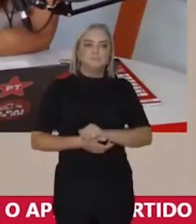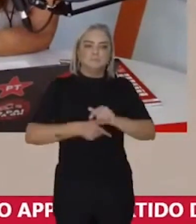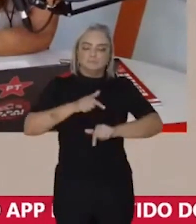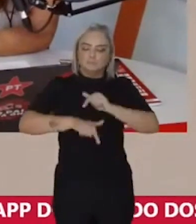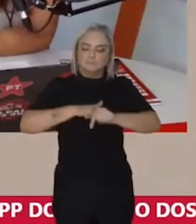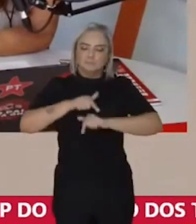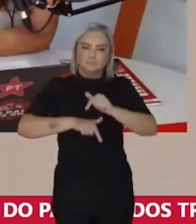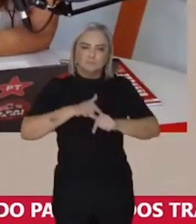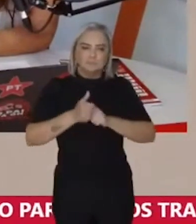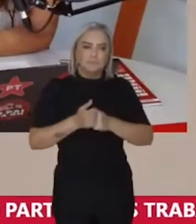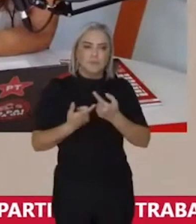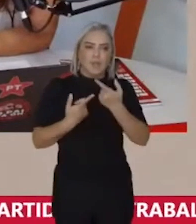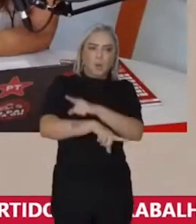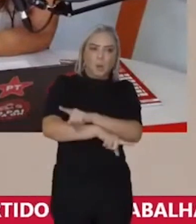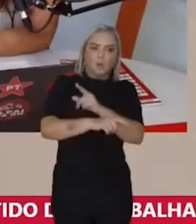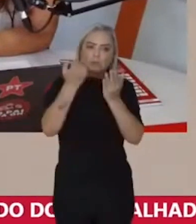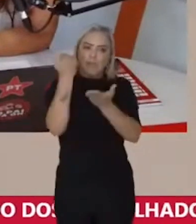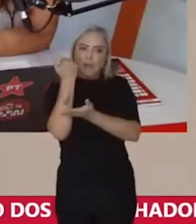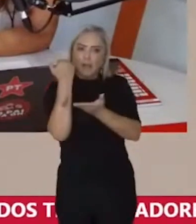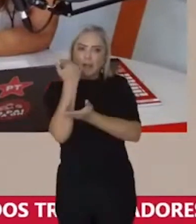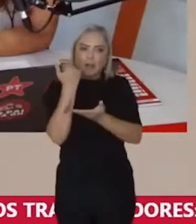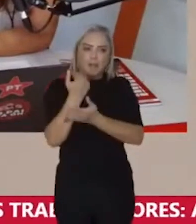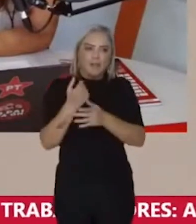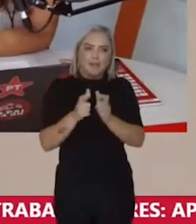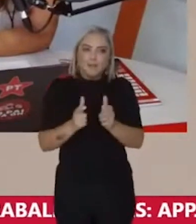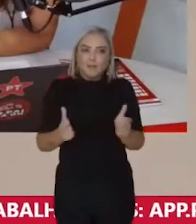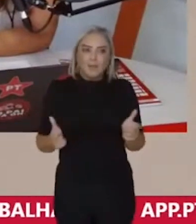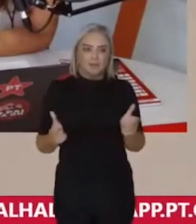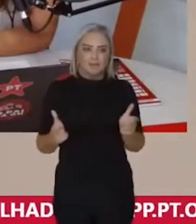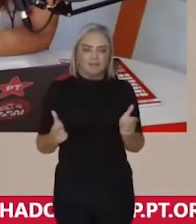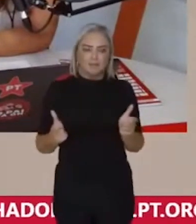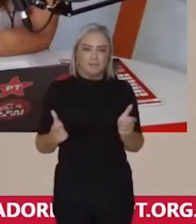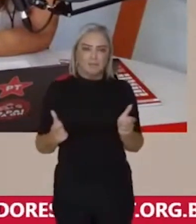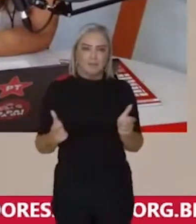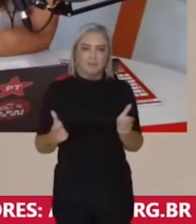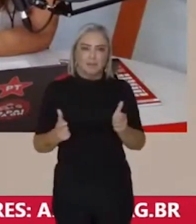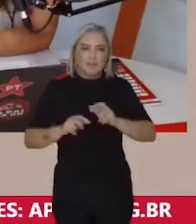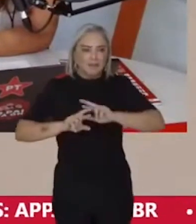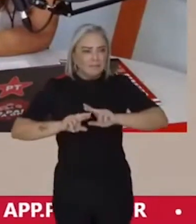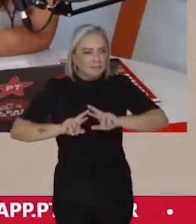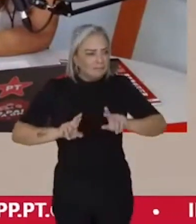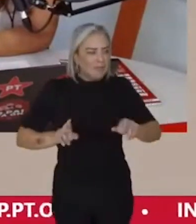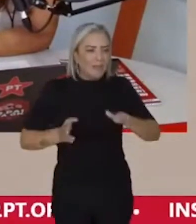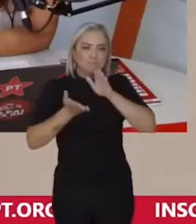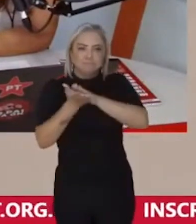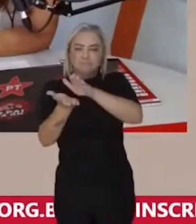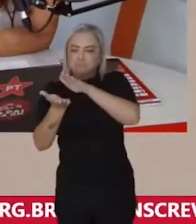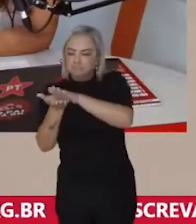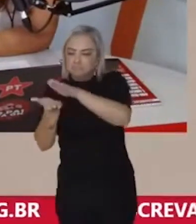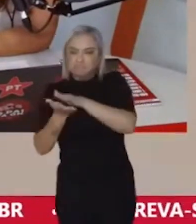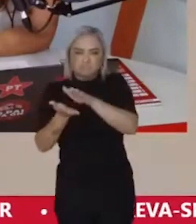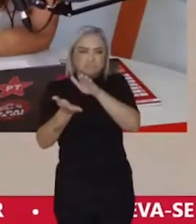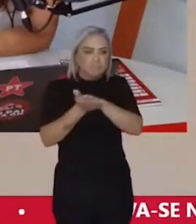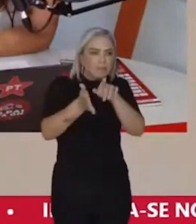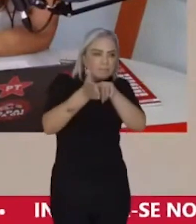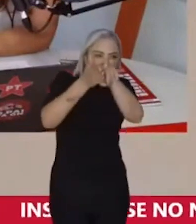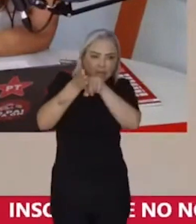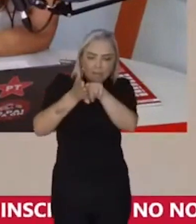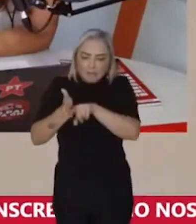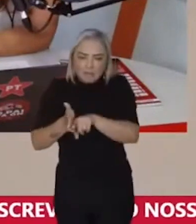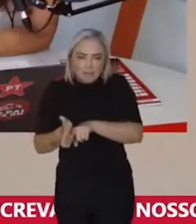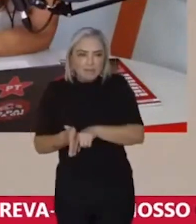trabalhar contrariamente ao desmatamento era enorme. Várias publicações eram